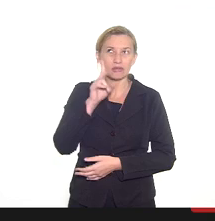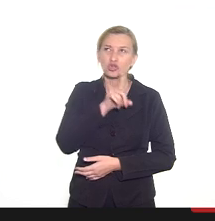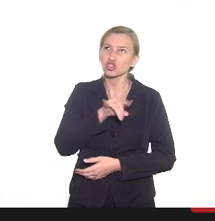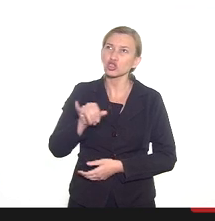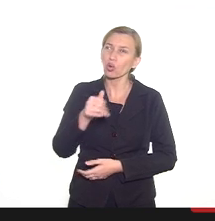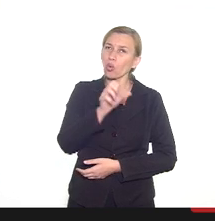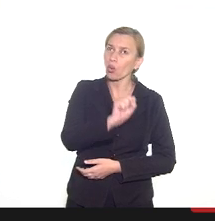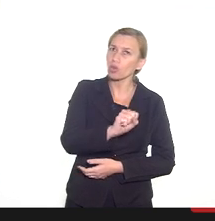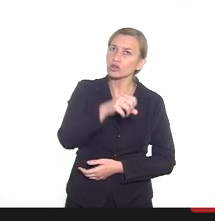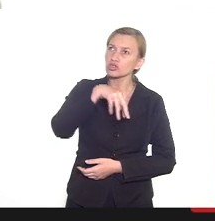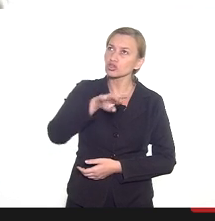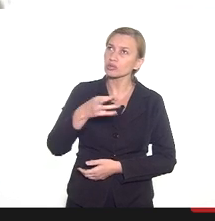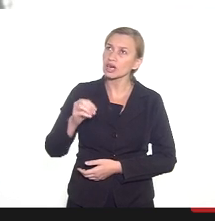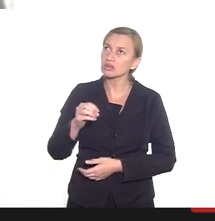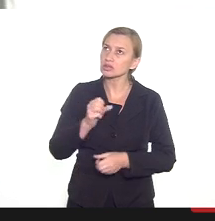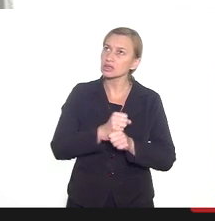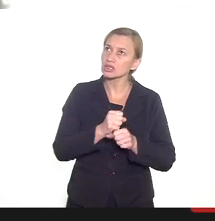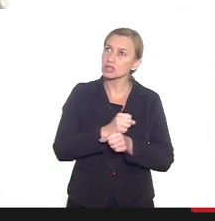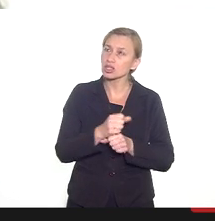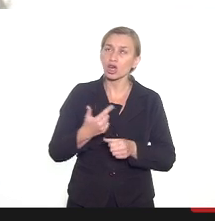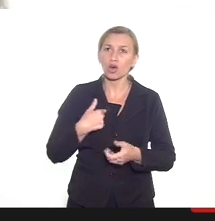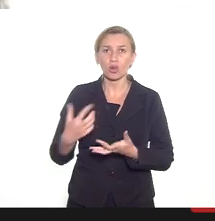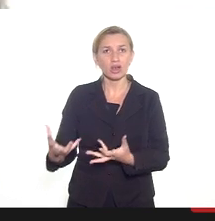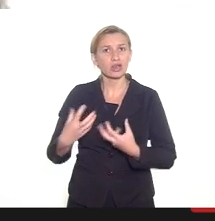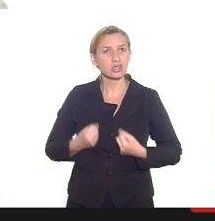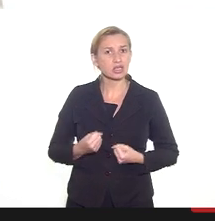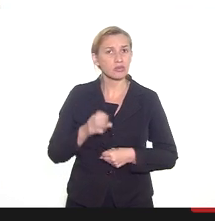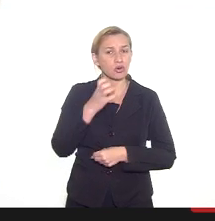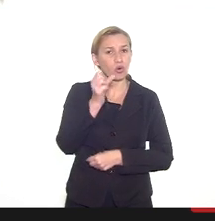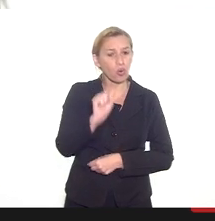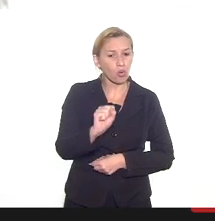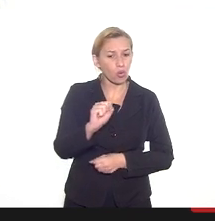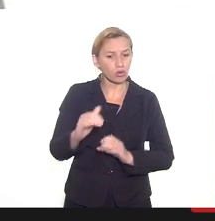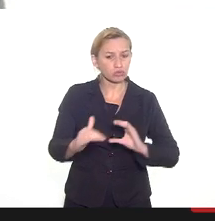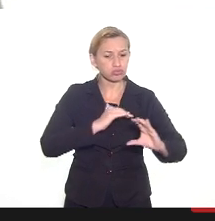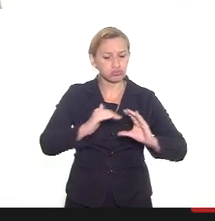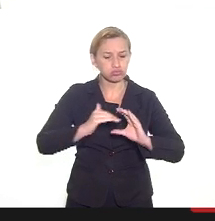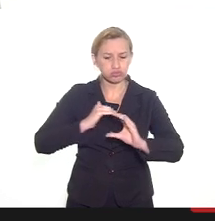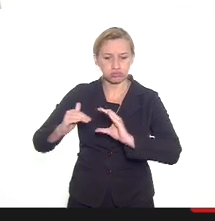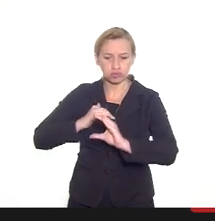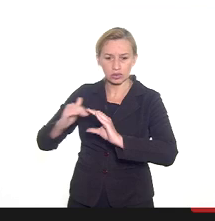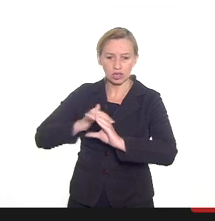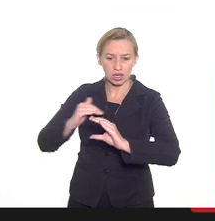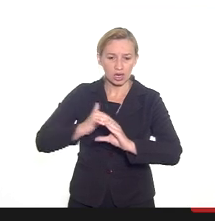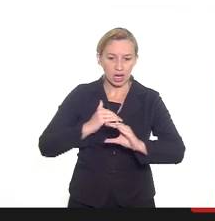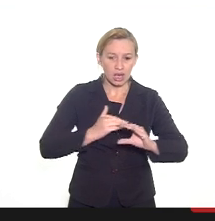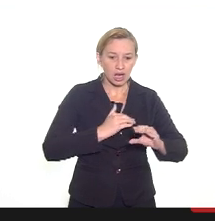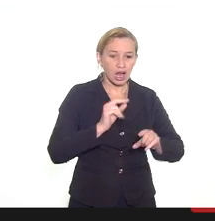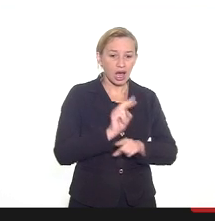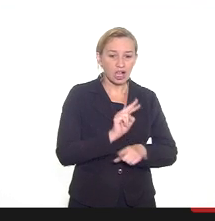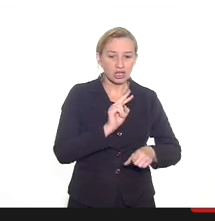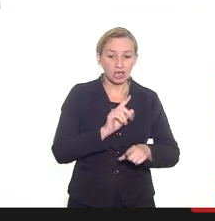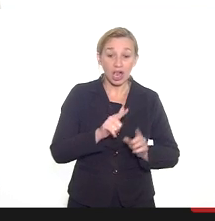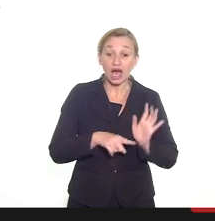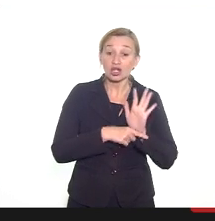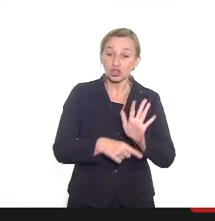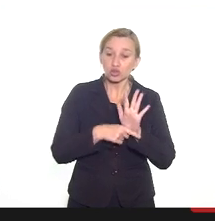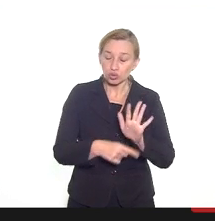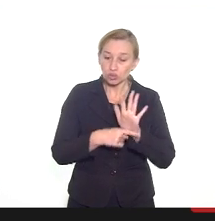março desse ano, eu recebi 8 e-mails solicitando assistência em favor de vítimas